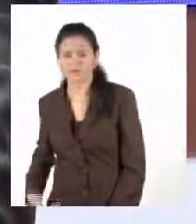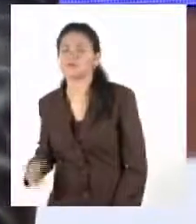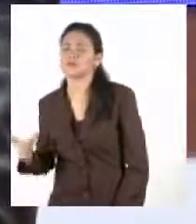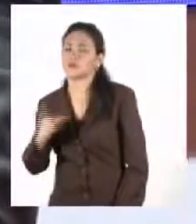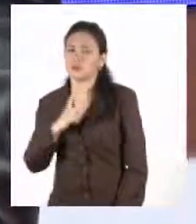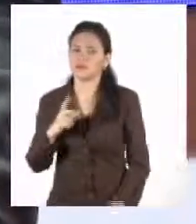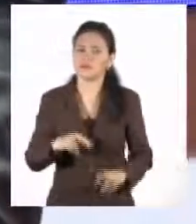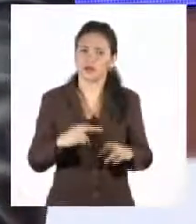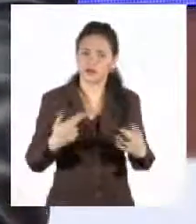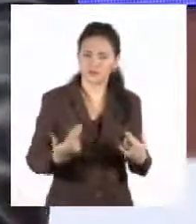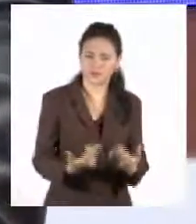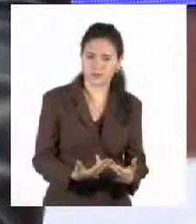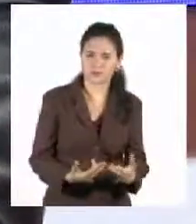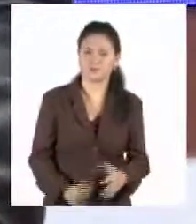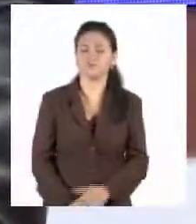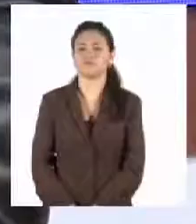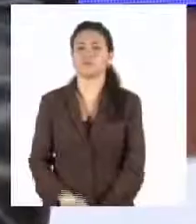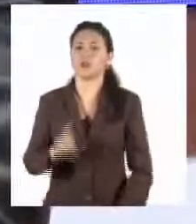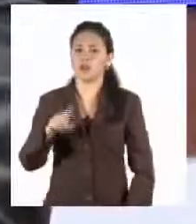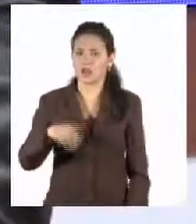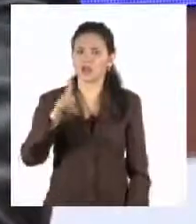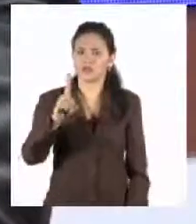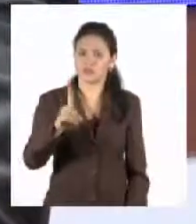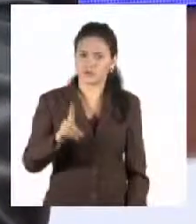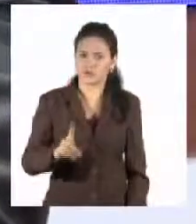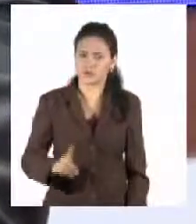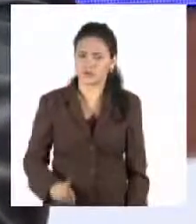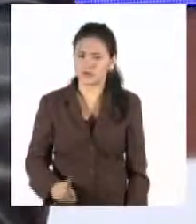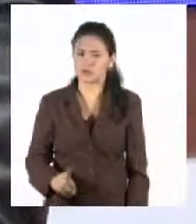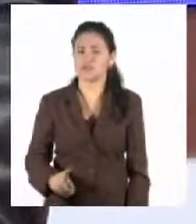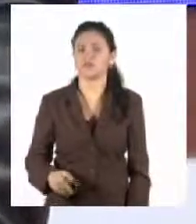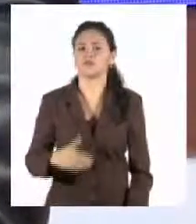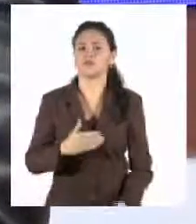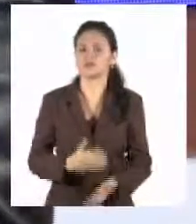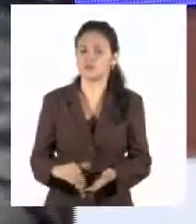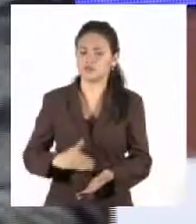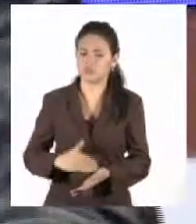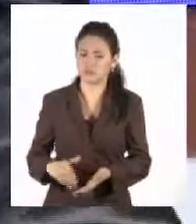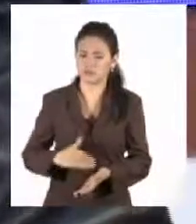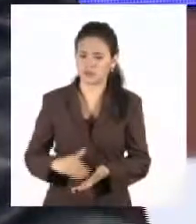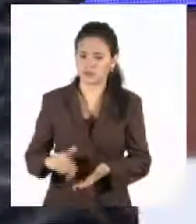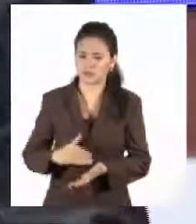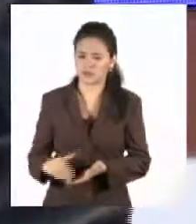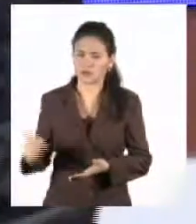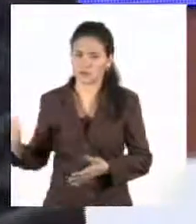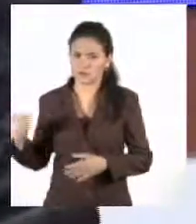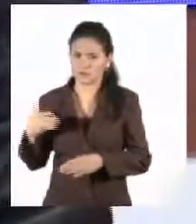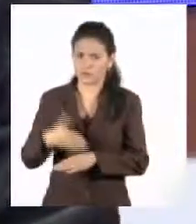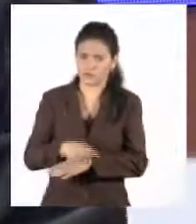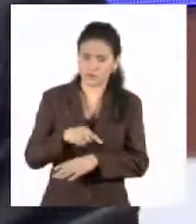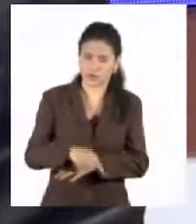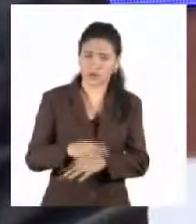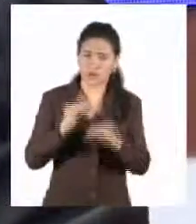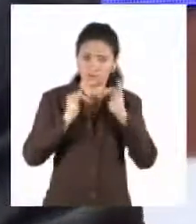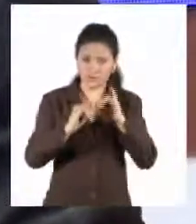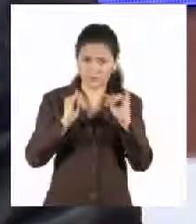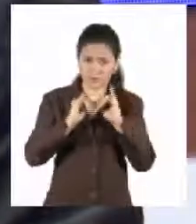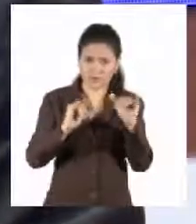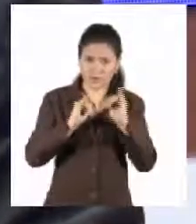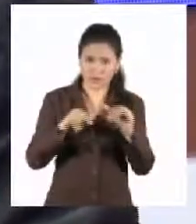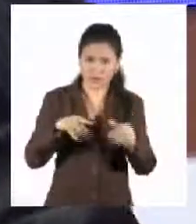É um direito que tem da Secretaria vir nos informar a esta